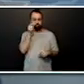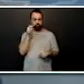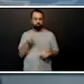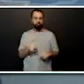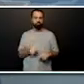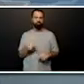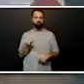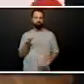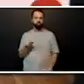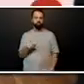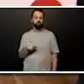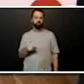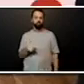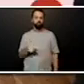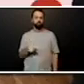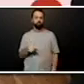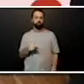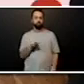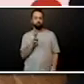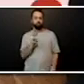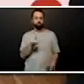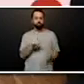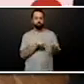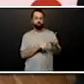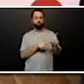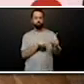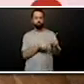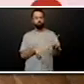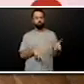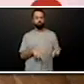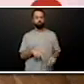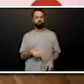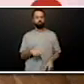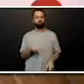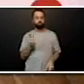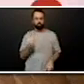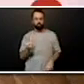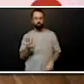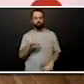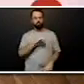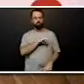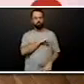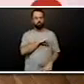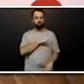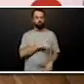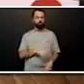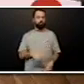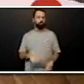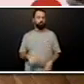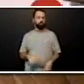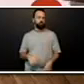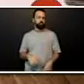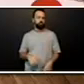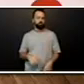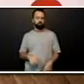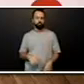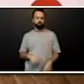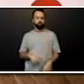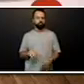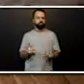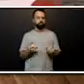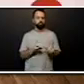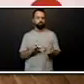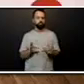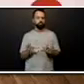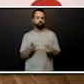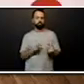que ter 3 letras, 4 números. A ordem